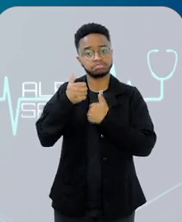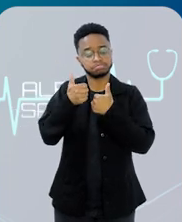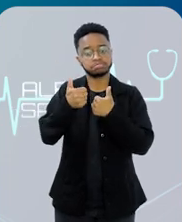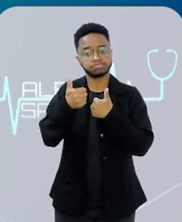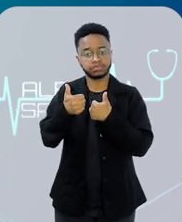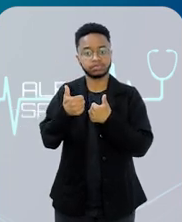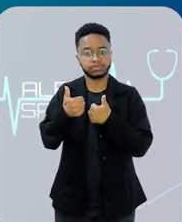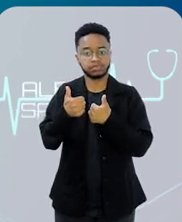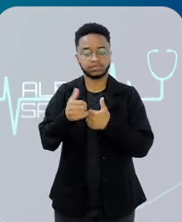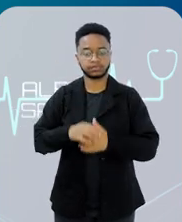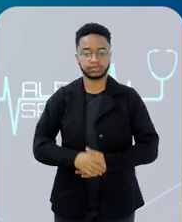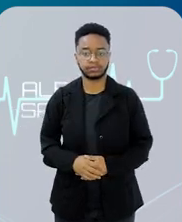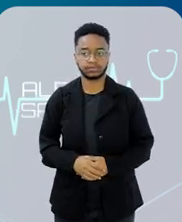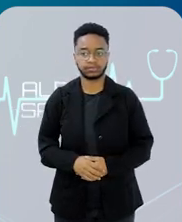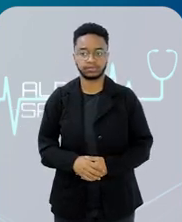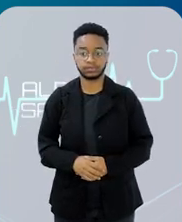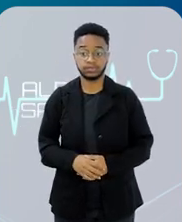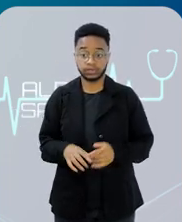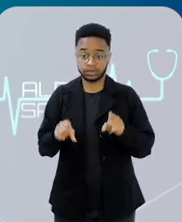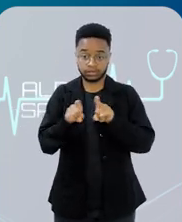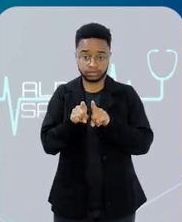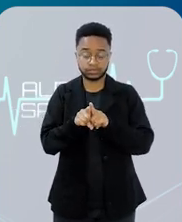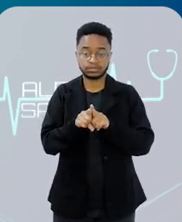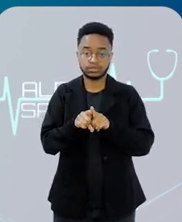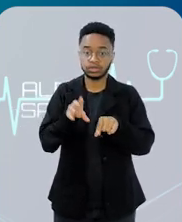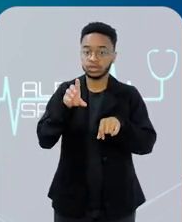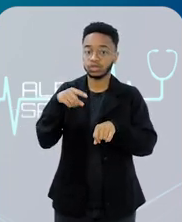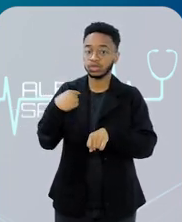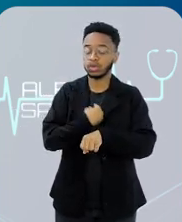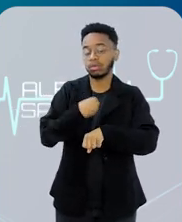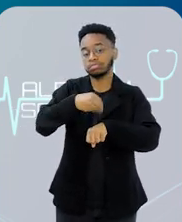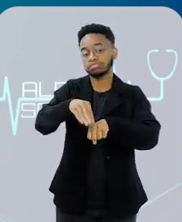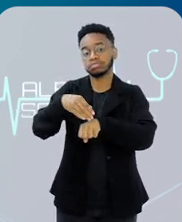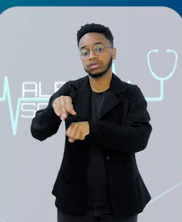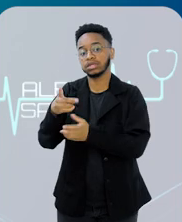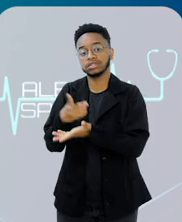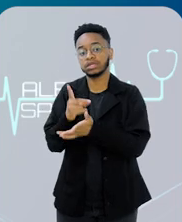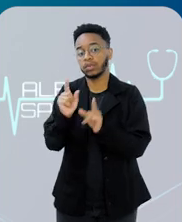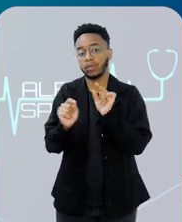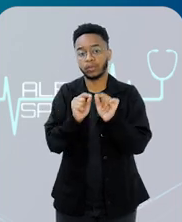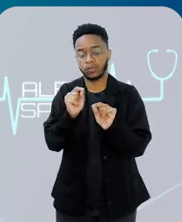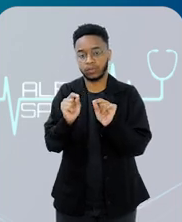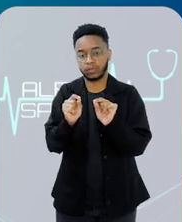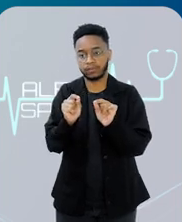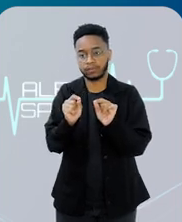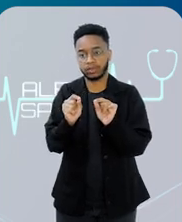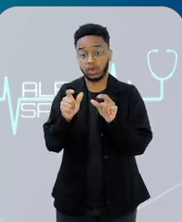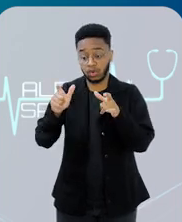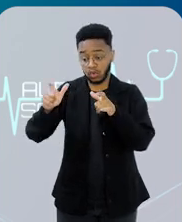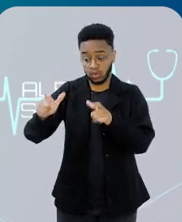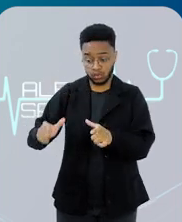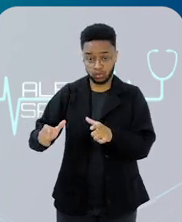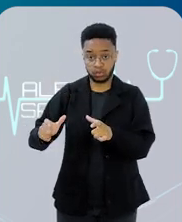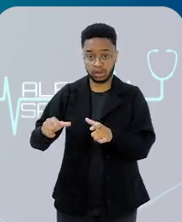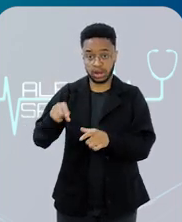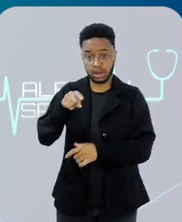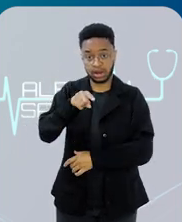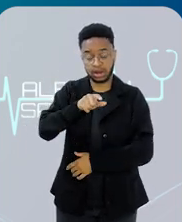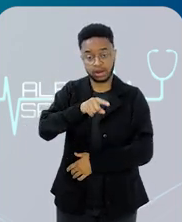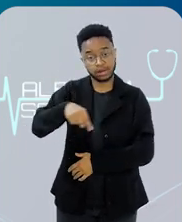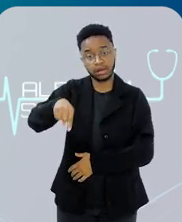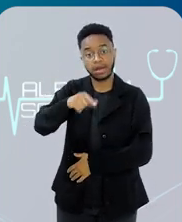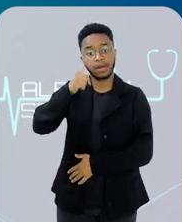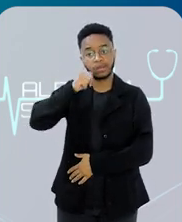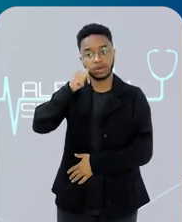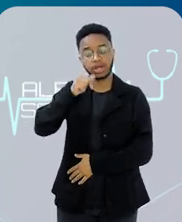possibilidade de que se corra tudo bem. E é claro, aquelas recomendações de sempre é que o local que a